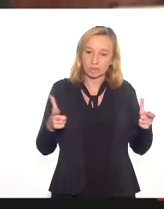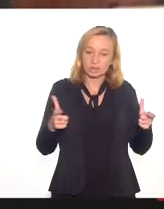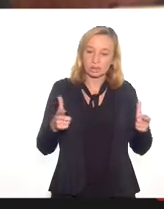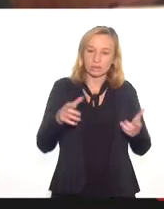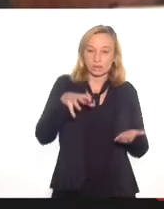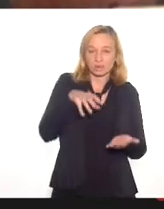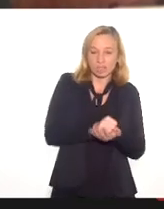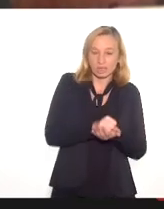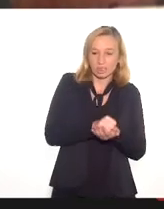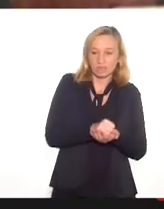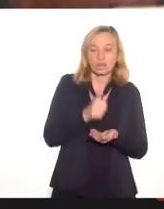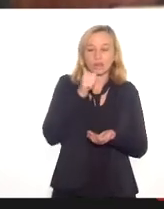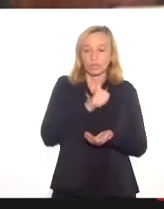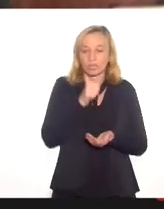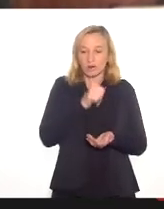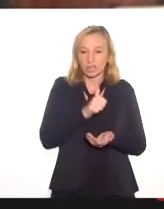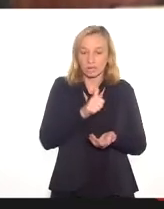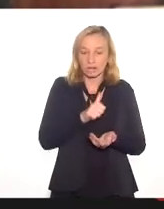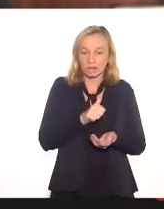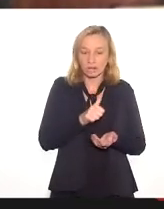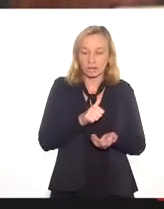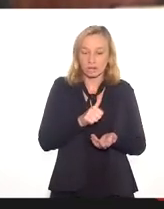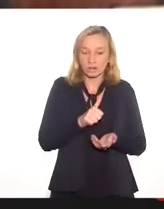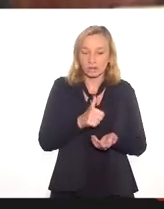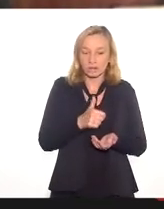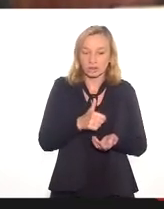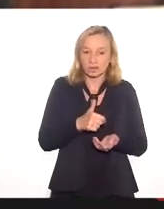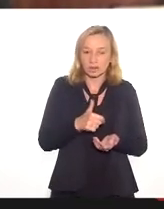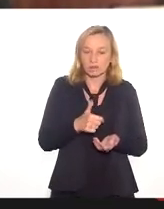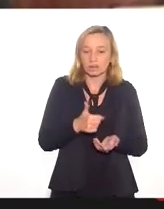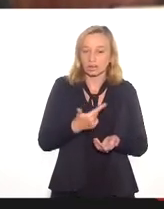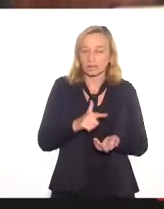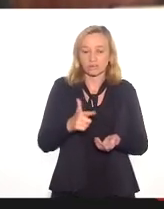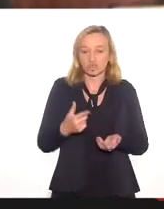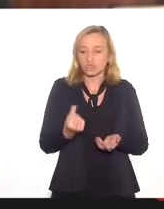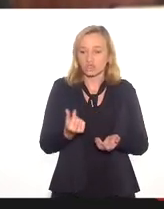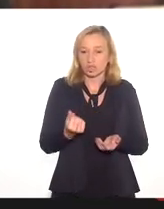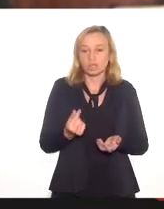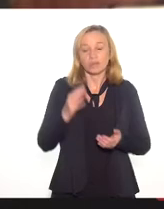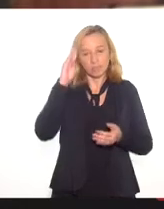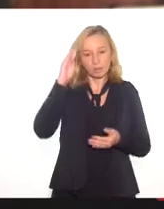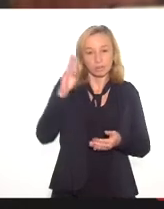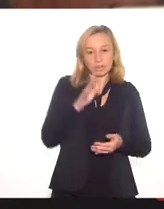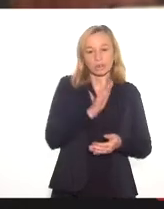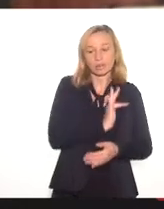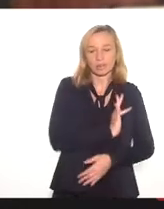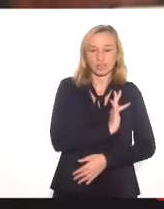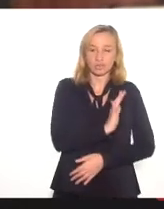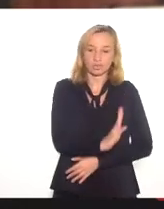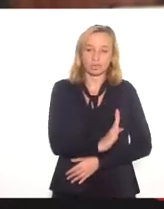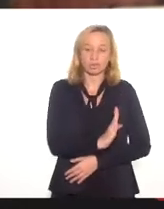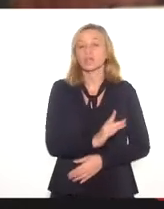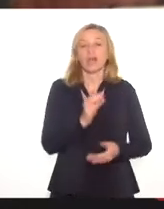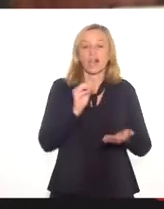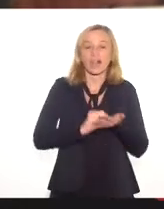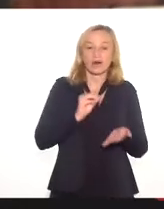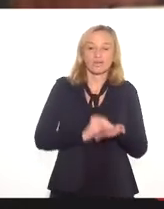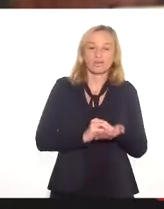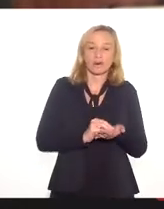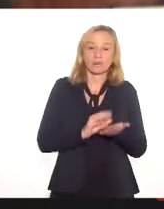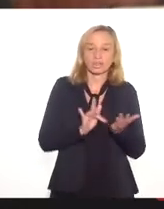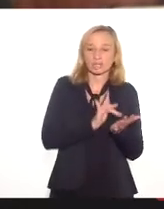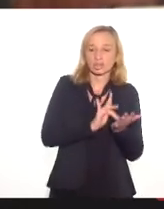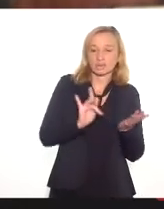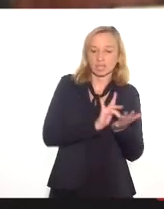cadastramento de mulheres em situação de vulnerabilidade, principalmente na Baixada Fluminense, em razão da falta de smartphone